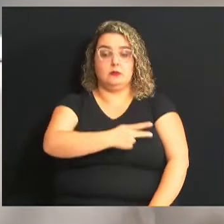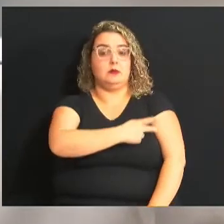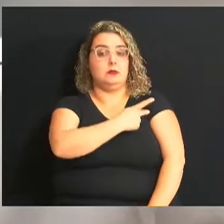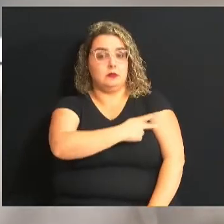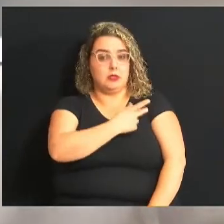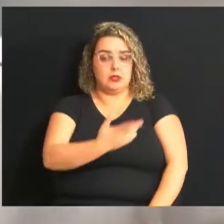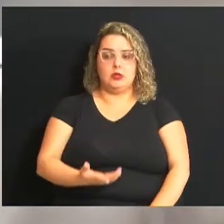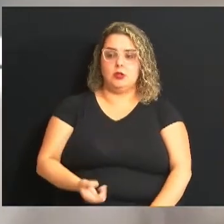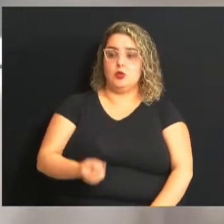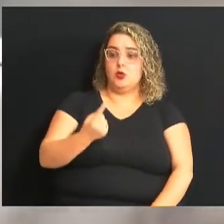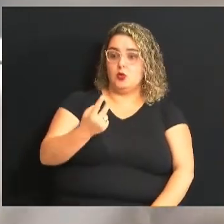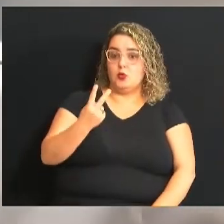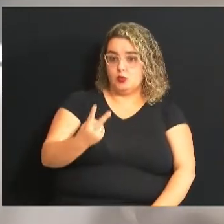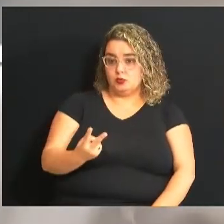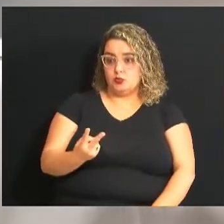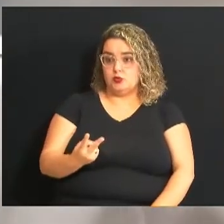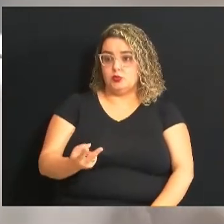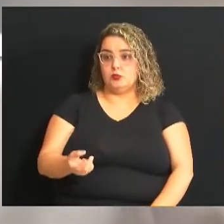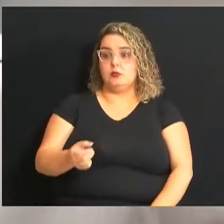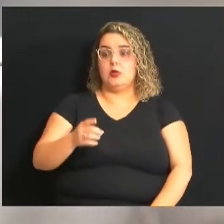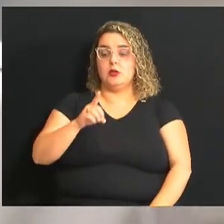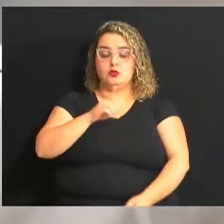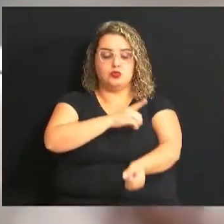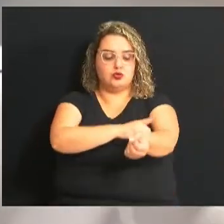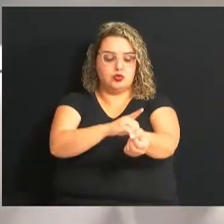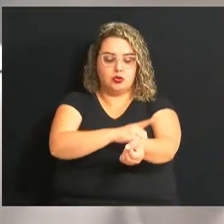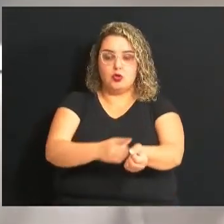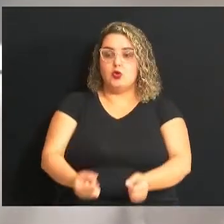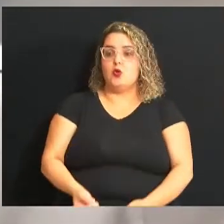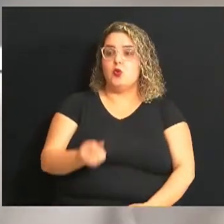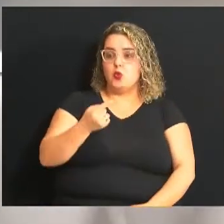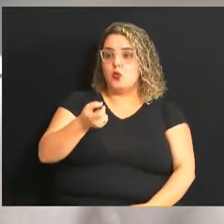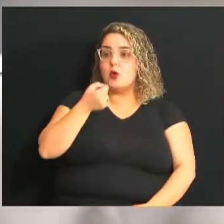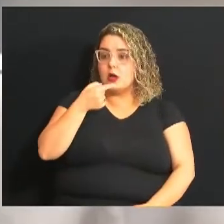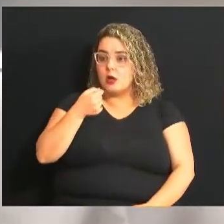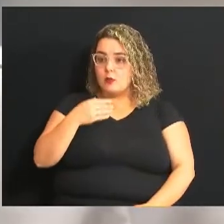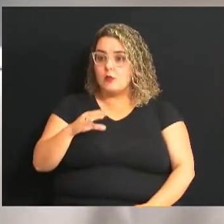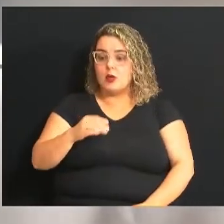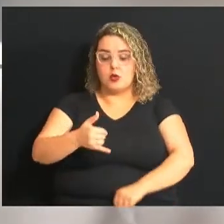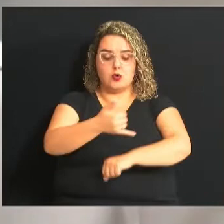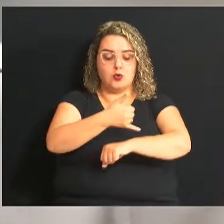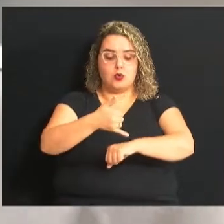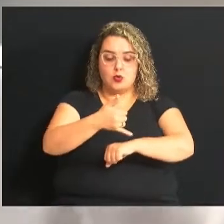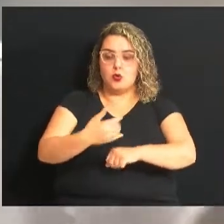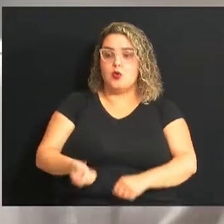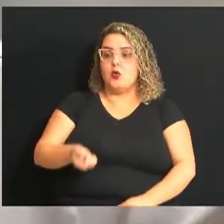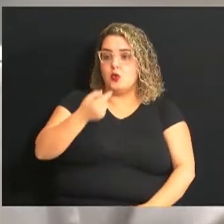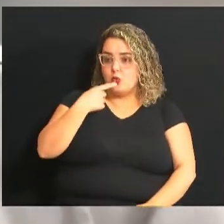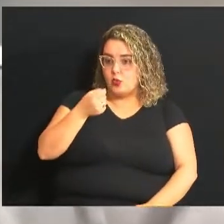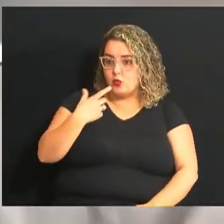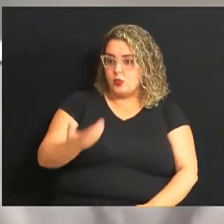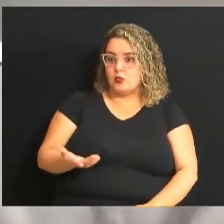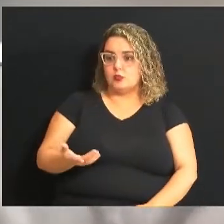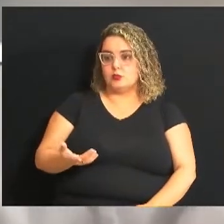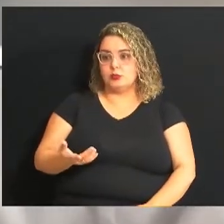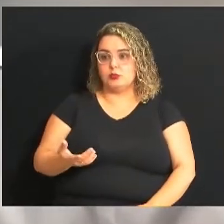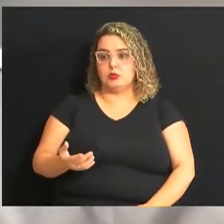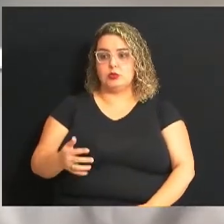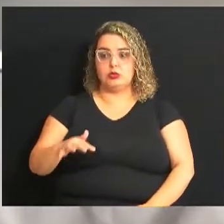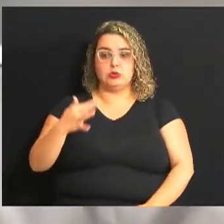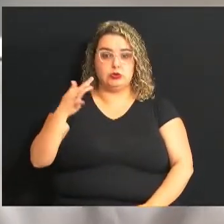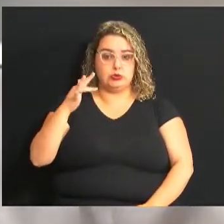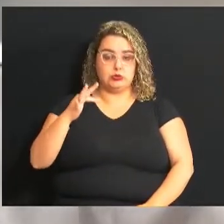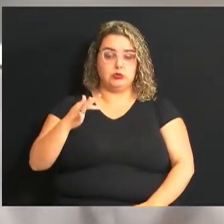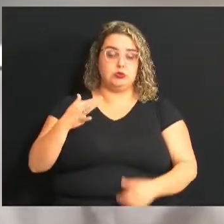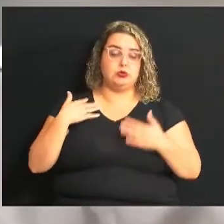tomava 1 ou 2 remédios para o diabetes, 1 remédio para o colesterol, 1 remédio por conta de dores